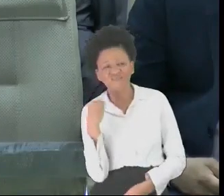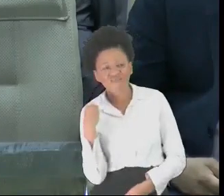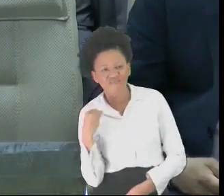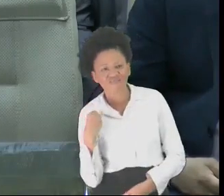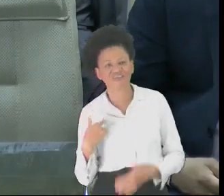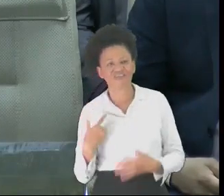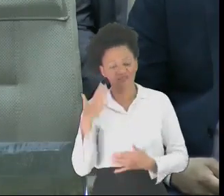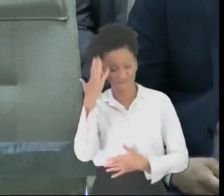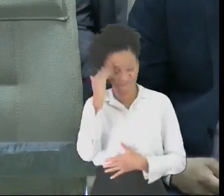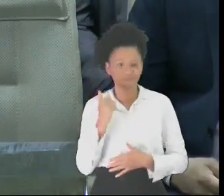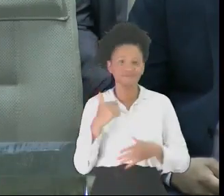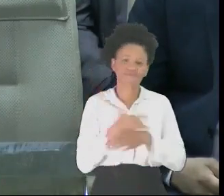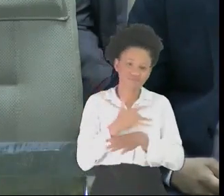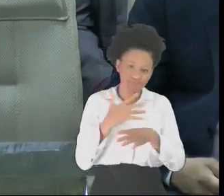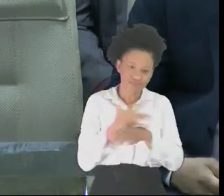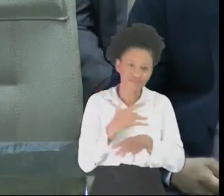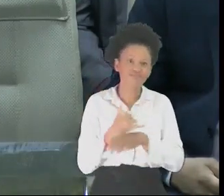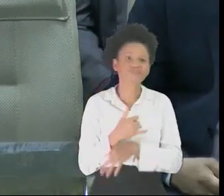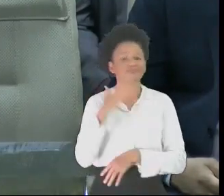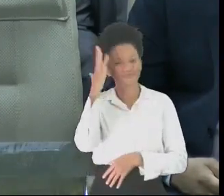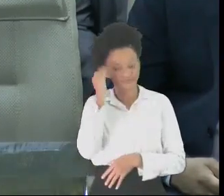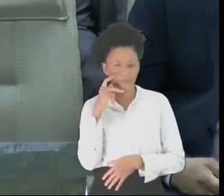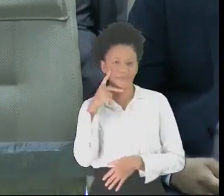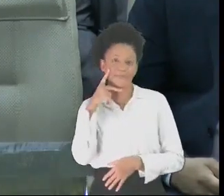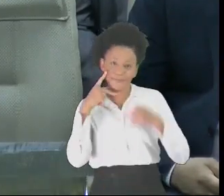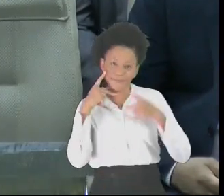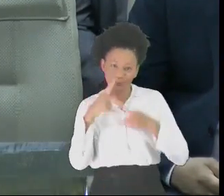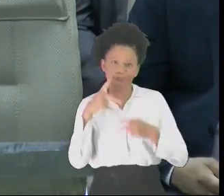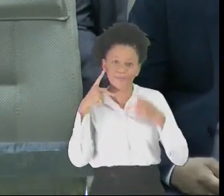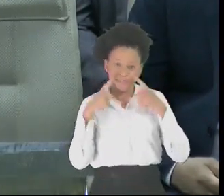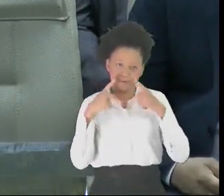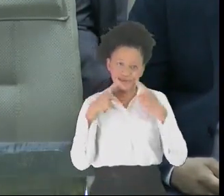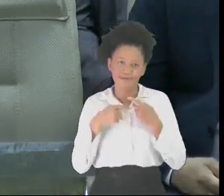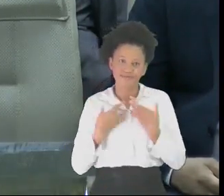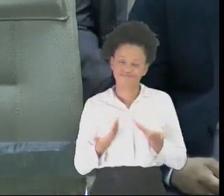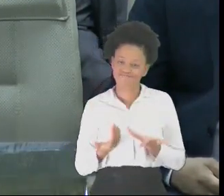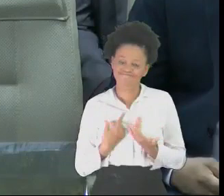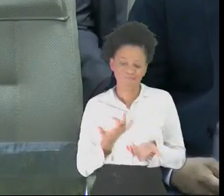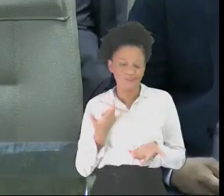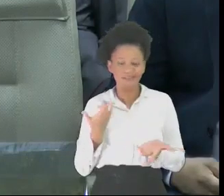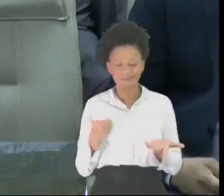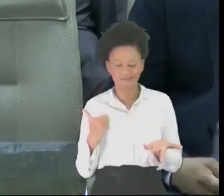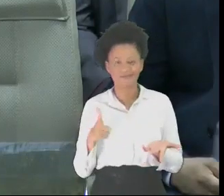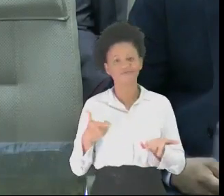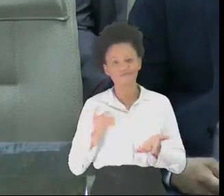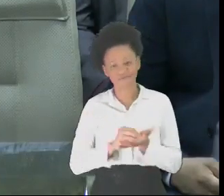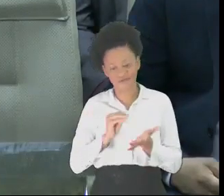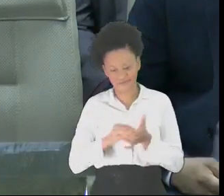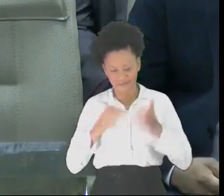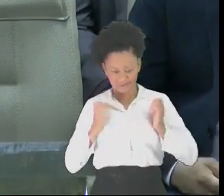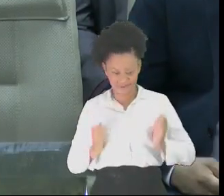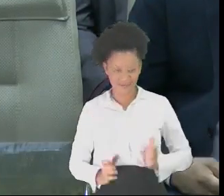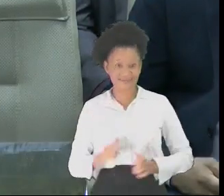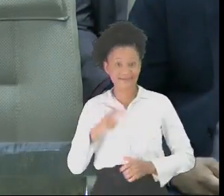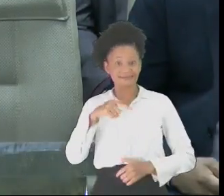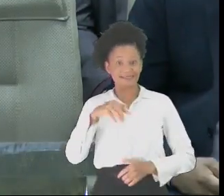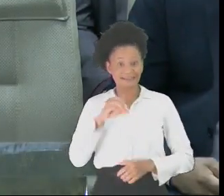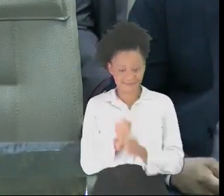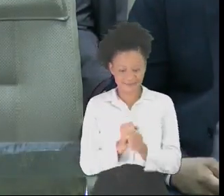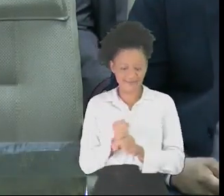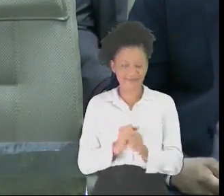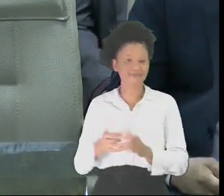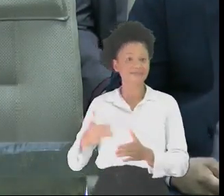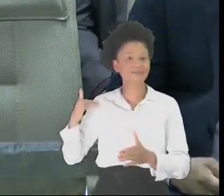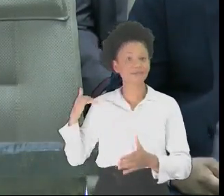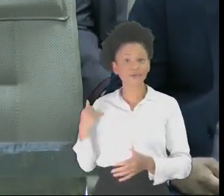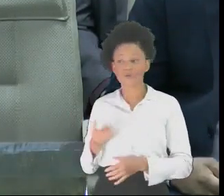sei da cidade, sei do pregador, mas não vou dizer porque fica deselegante, apesar de ser coisa de mais de 70 anos, que já se passaram mais de 70 anos. Aí